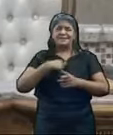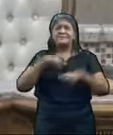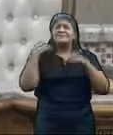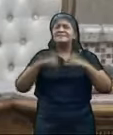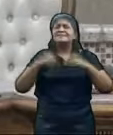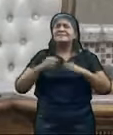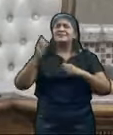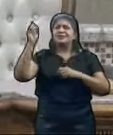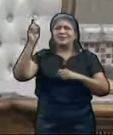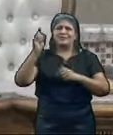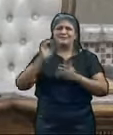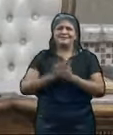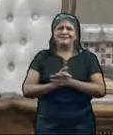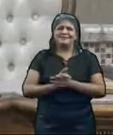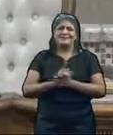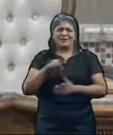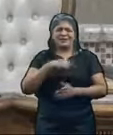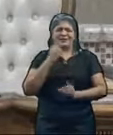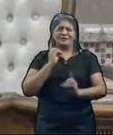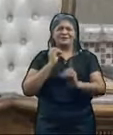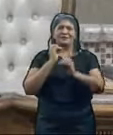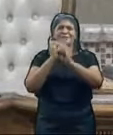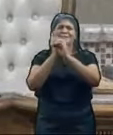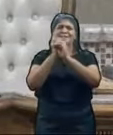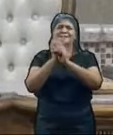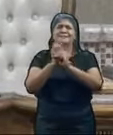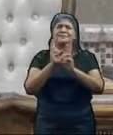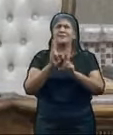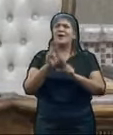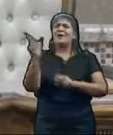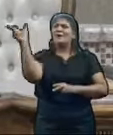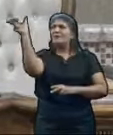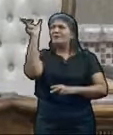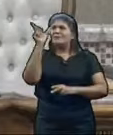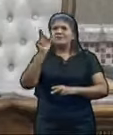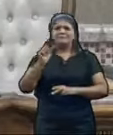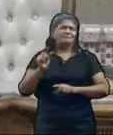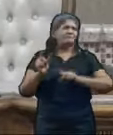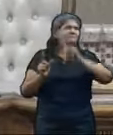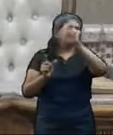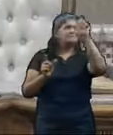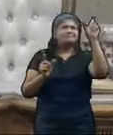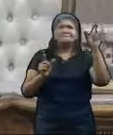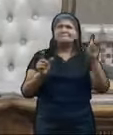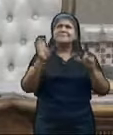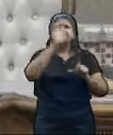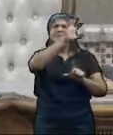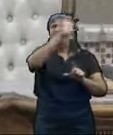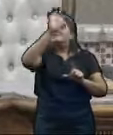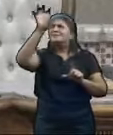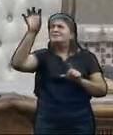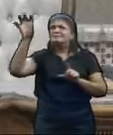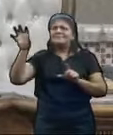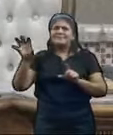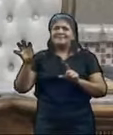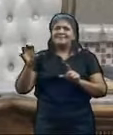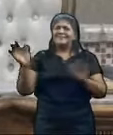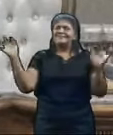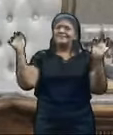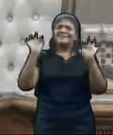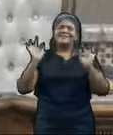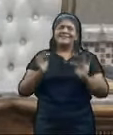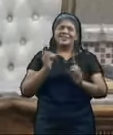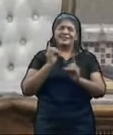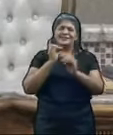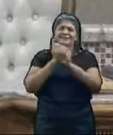você é o mapa da Felicidade traçado por Jesus aqui Mateus 5 e Lucas Capítulo 6 Você pode orar comigo